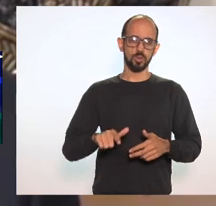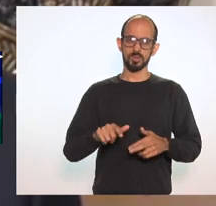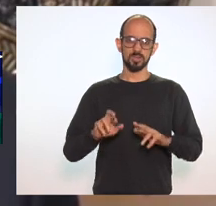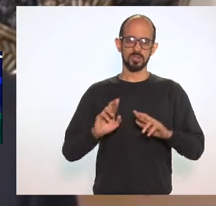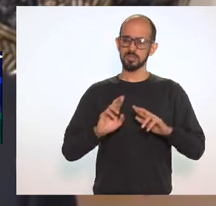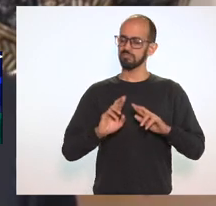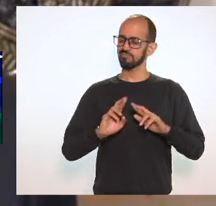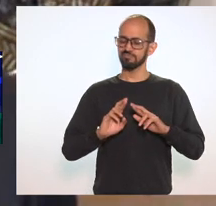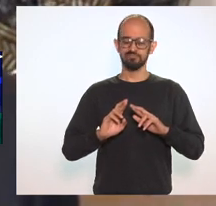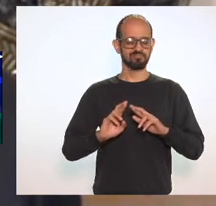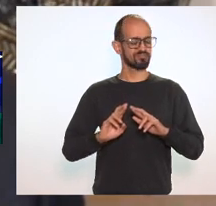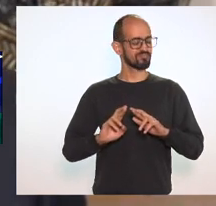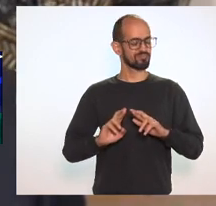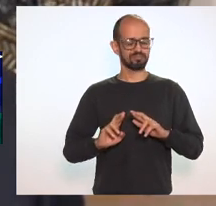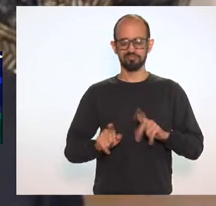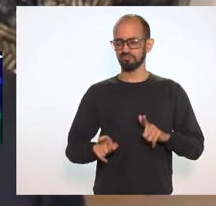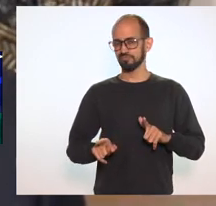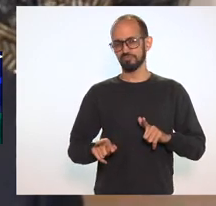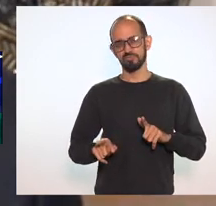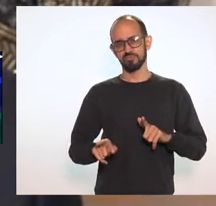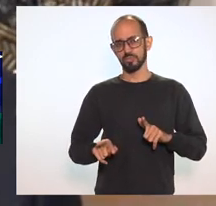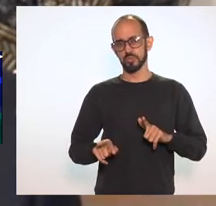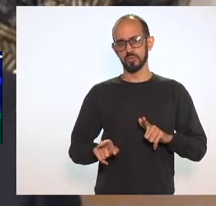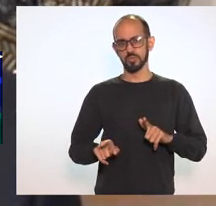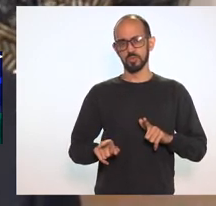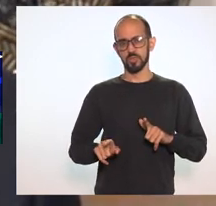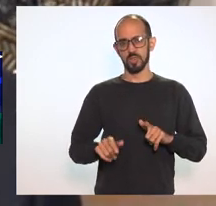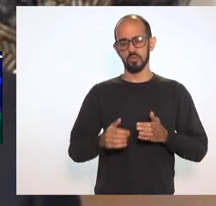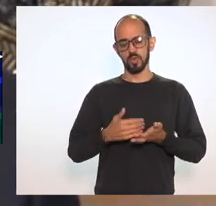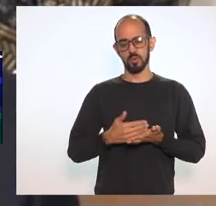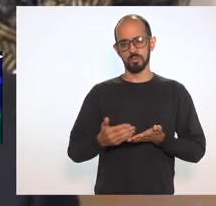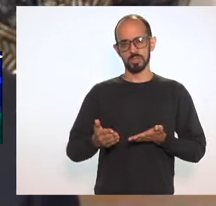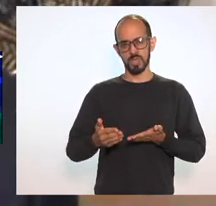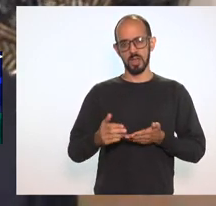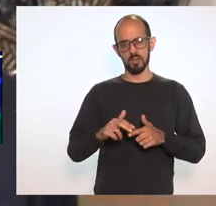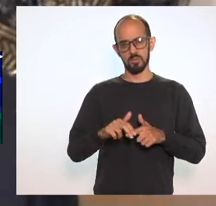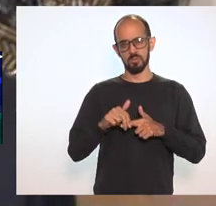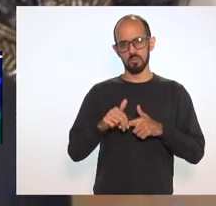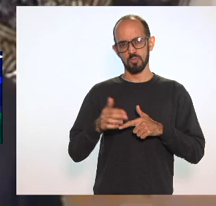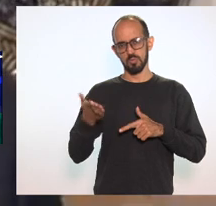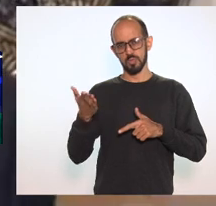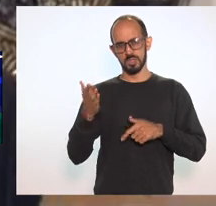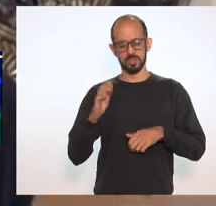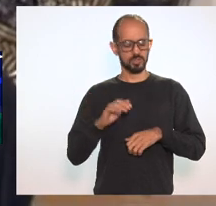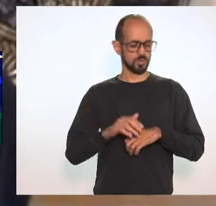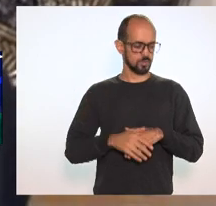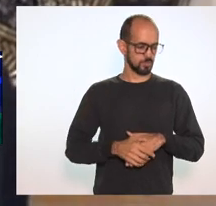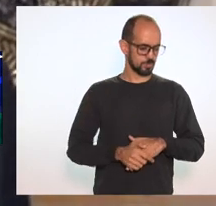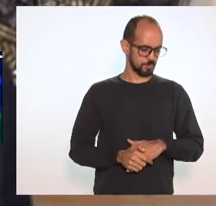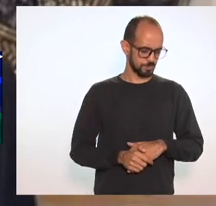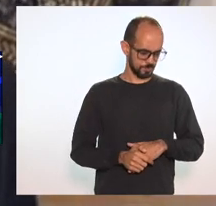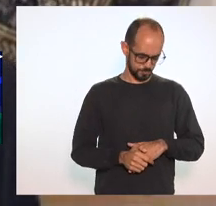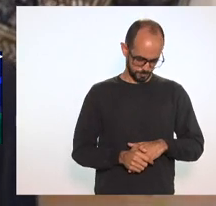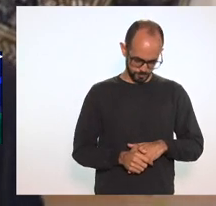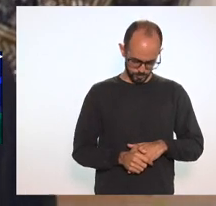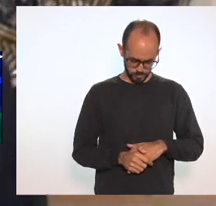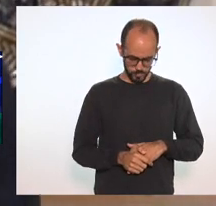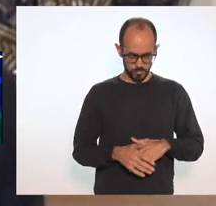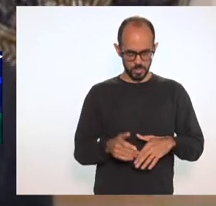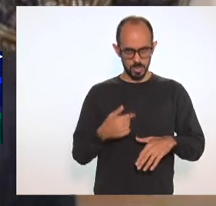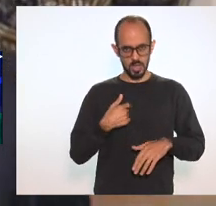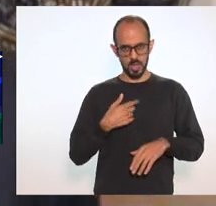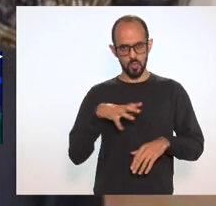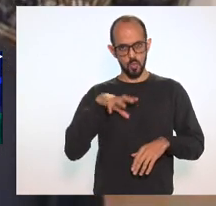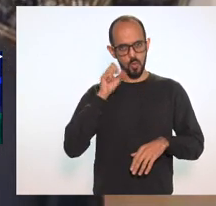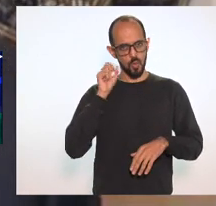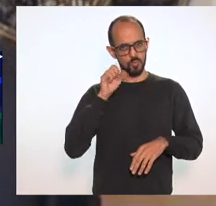não fazem sentido algum e eu vou começar exatamente por essas que não faz sentido algum É eu